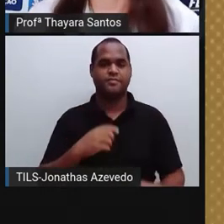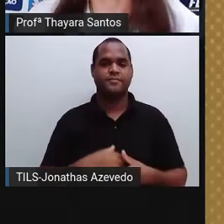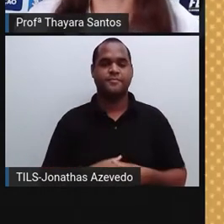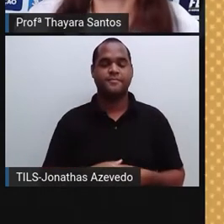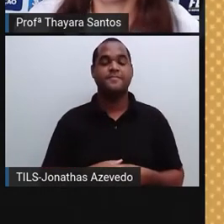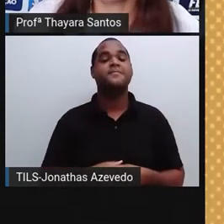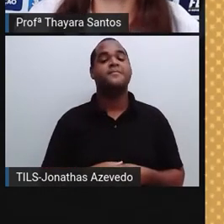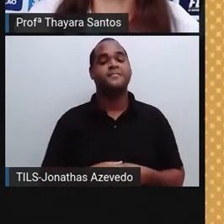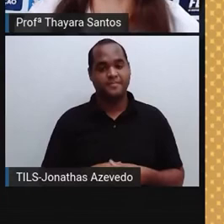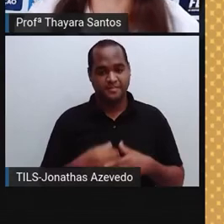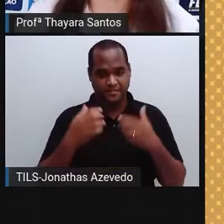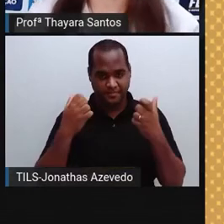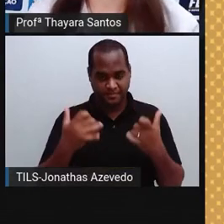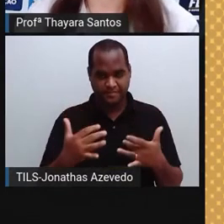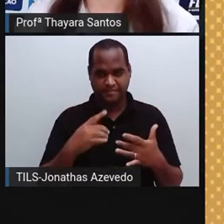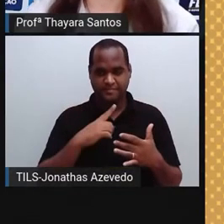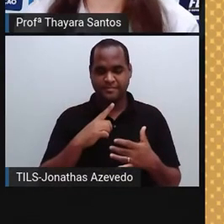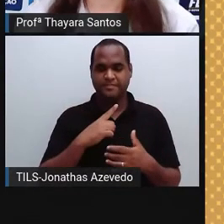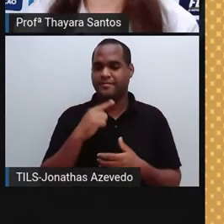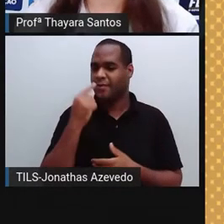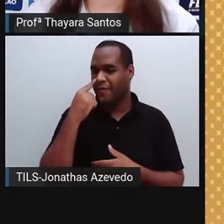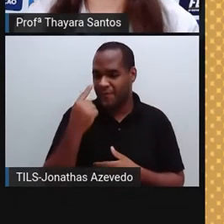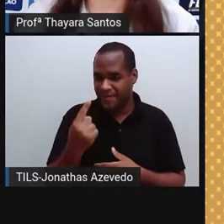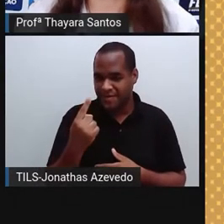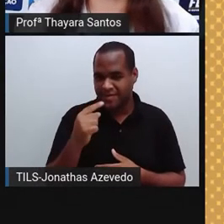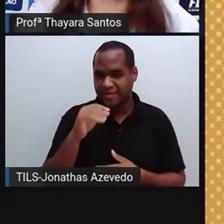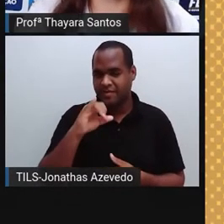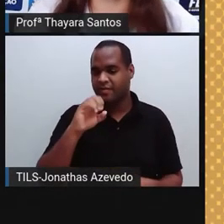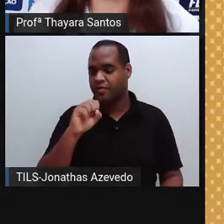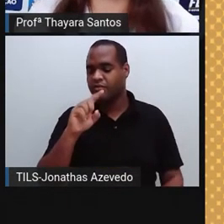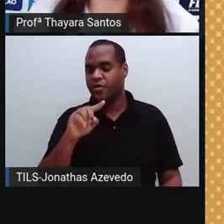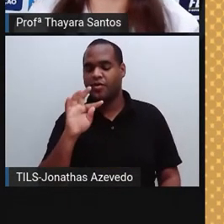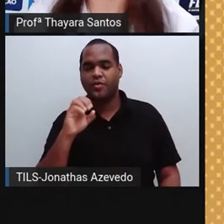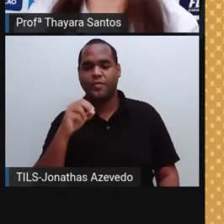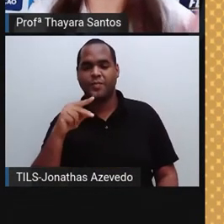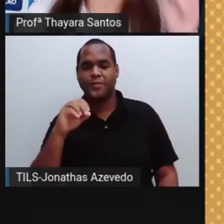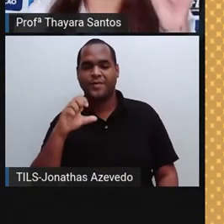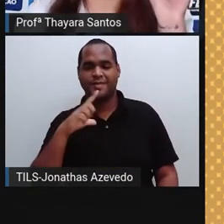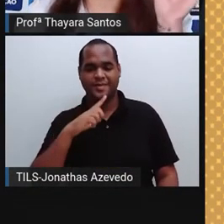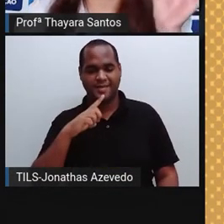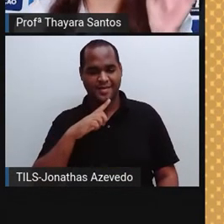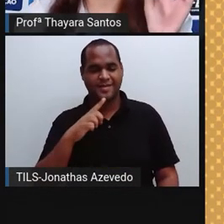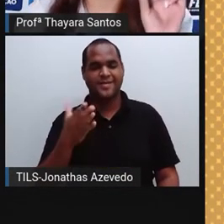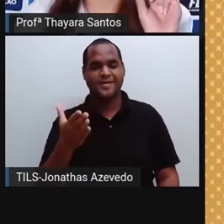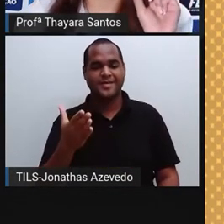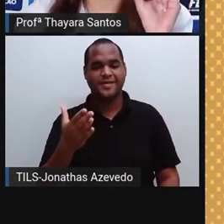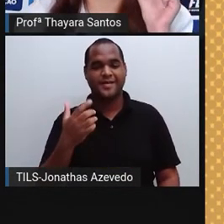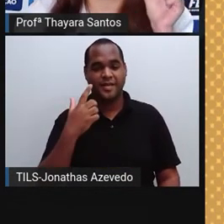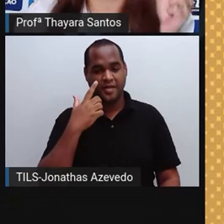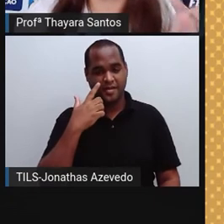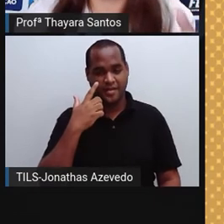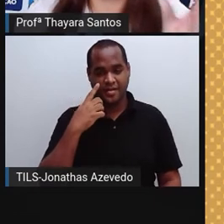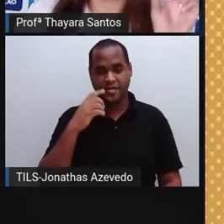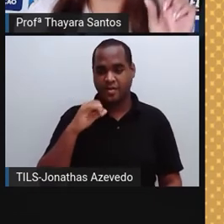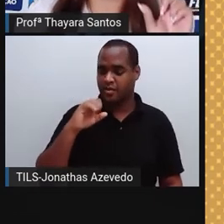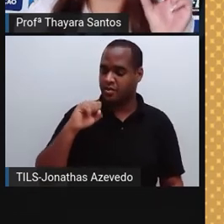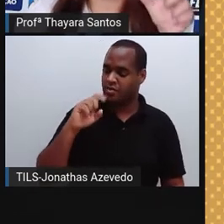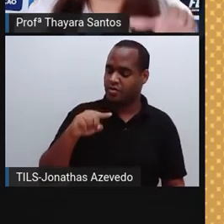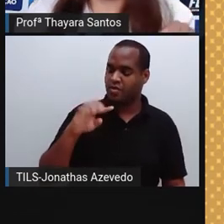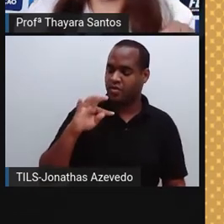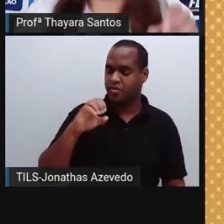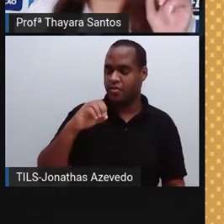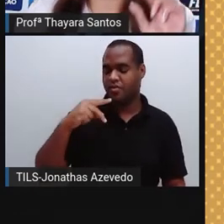E agora a gente está vendo o isótopo. Então, olha o nome isótopo,